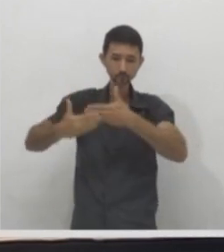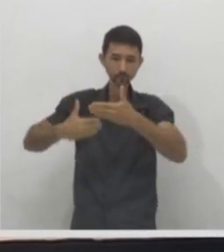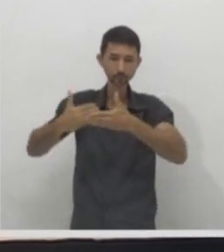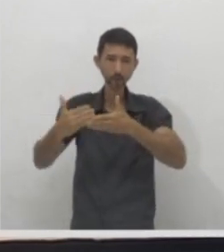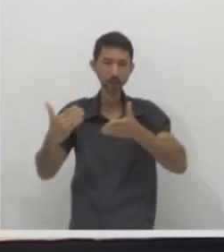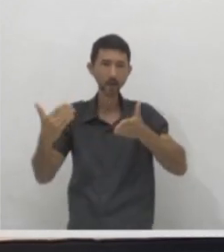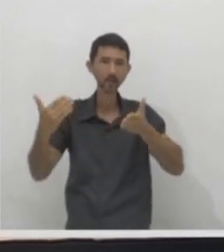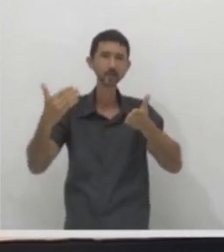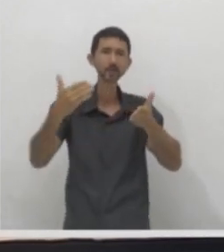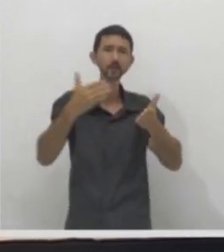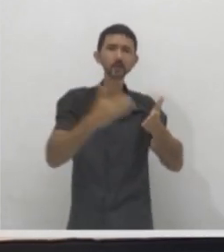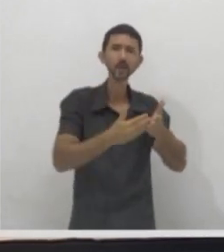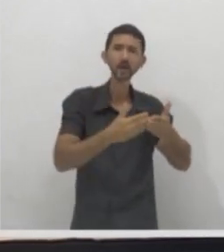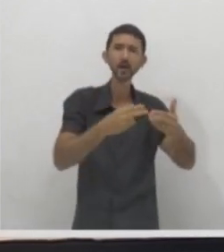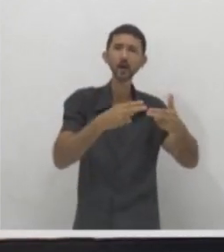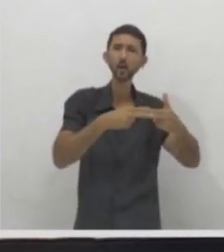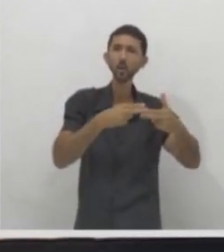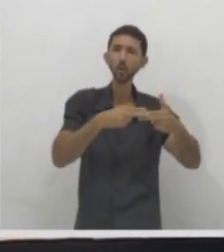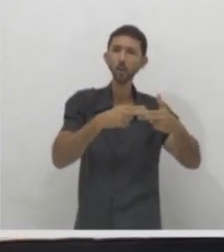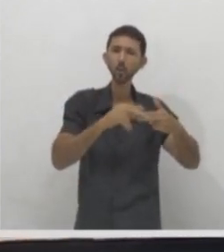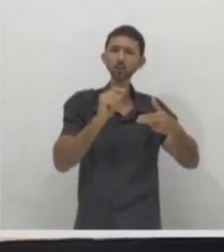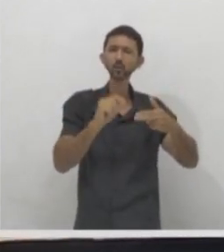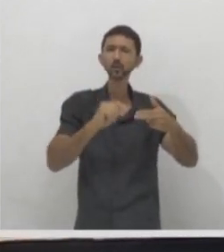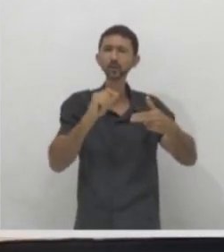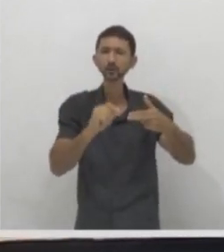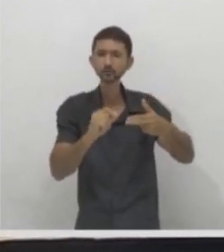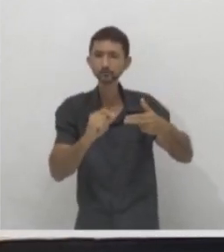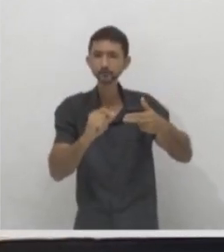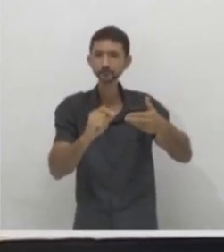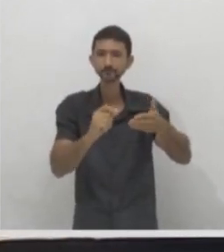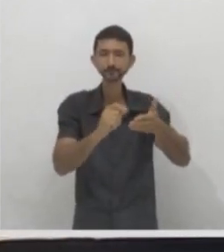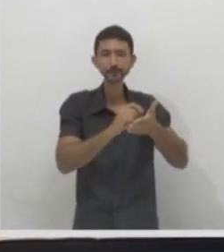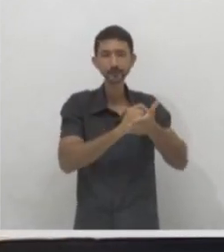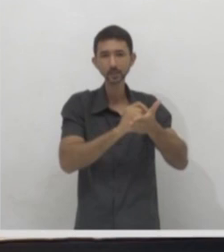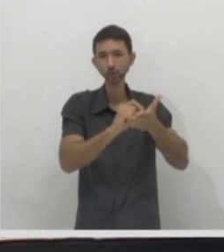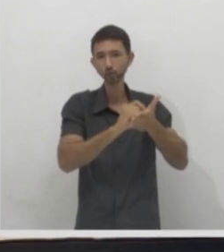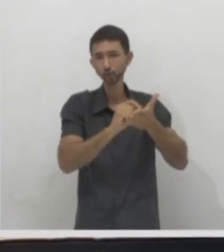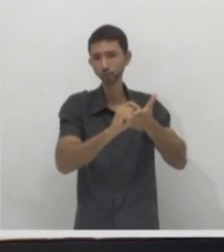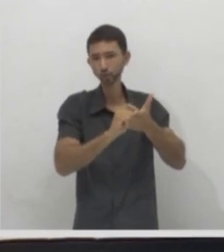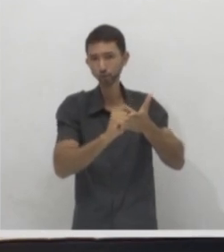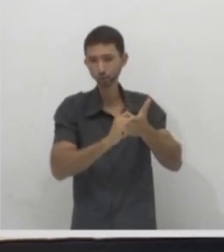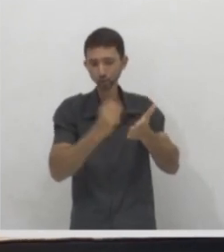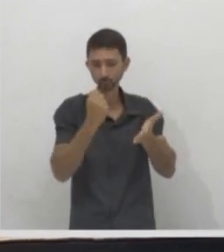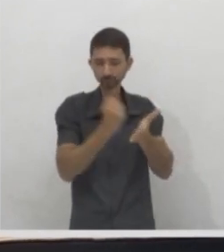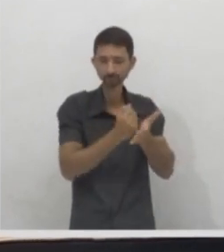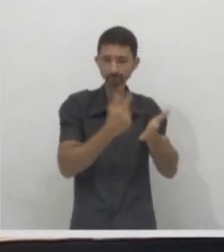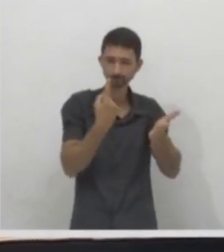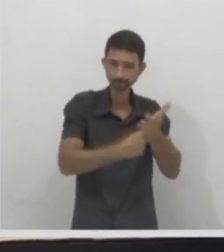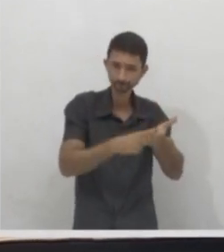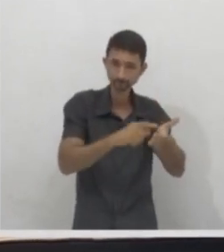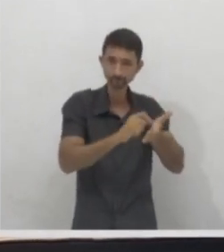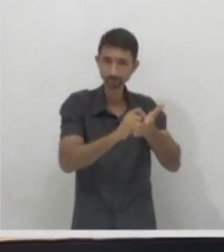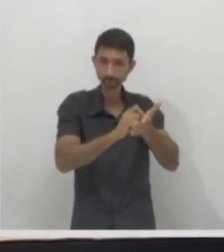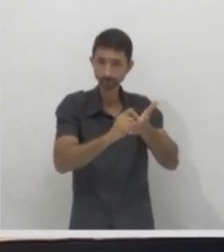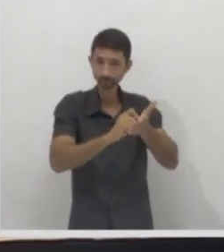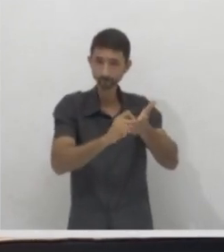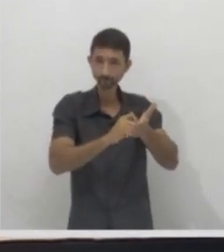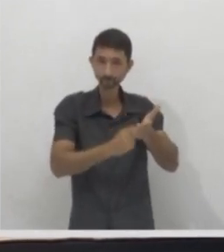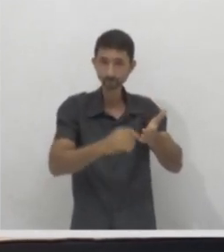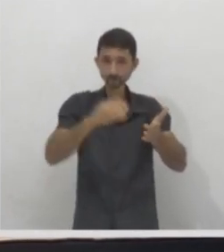a utilização, a descoberta e a utilização de uma forma de registro que nós começamos a chamar